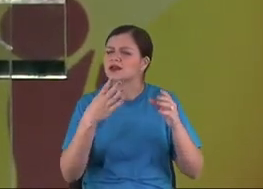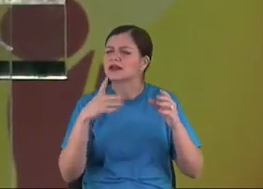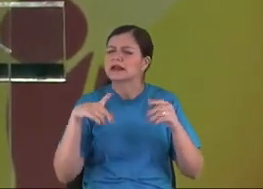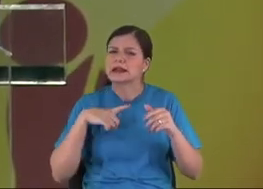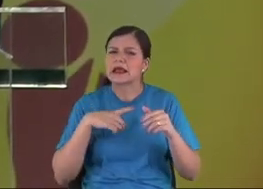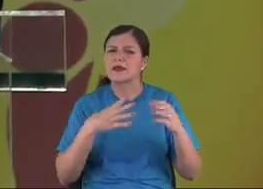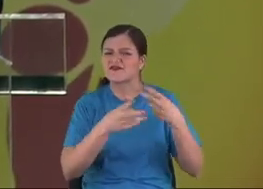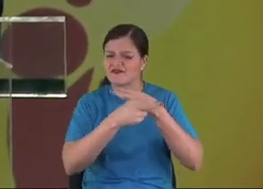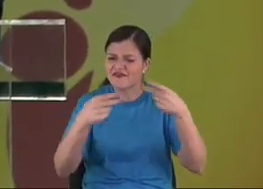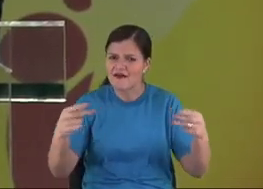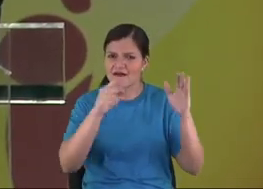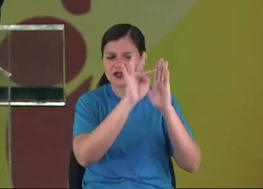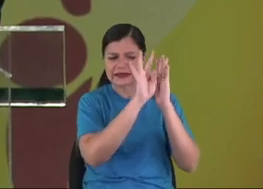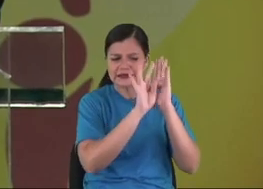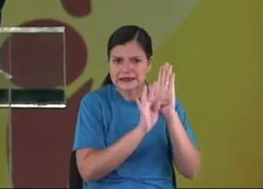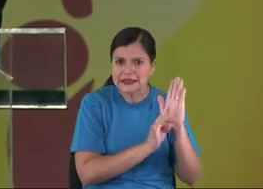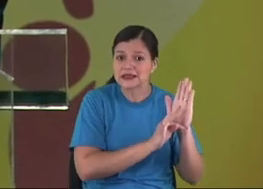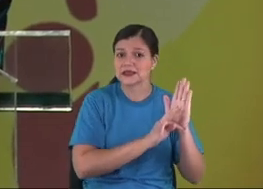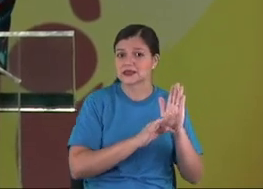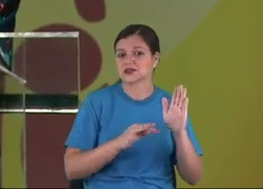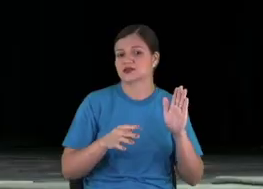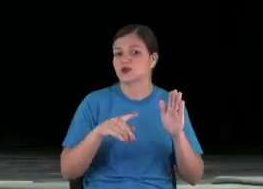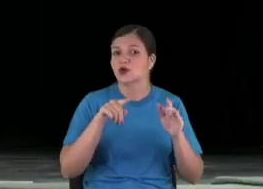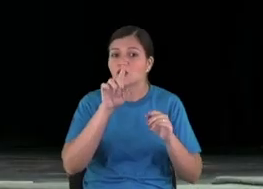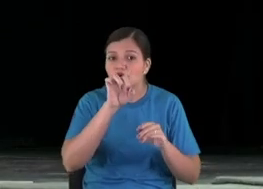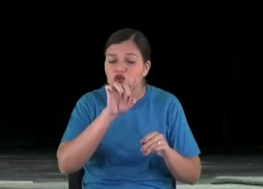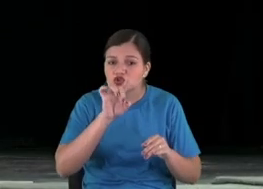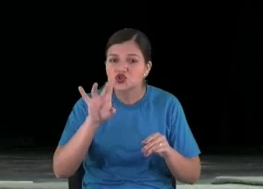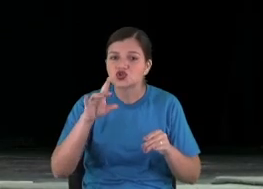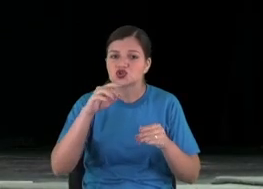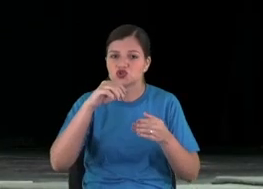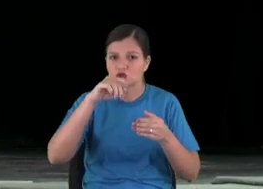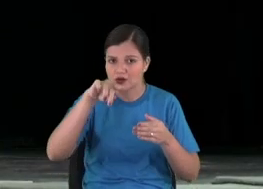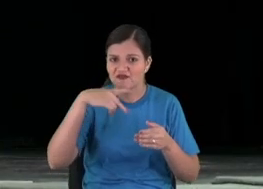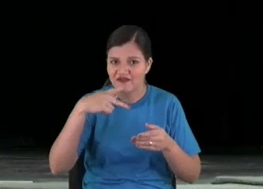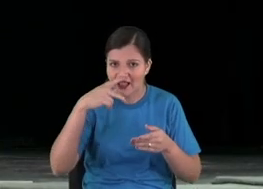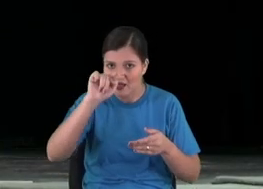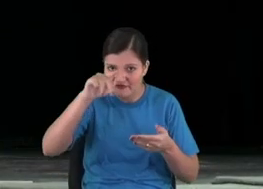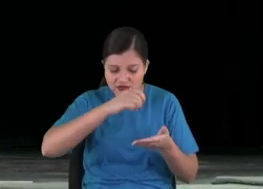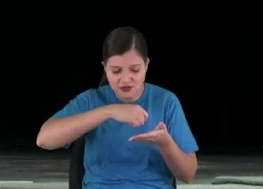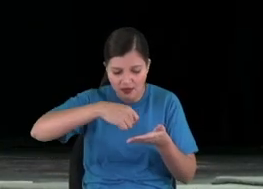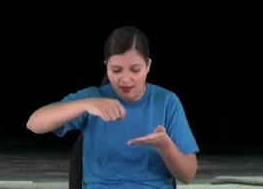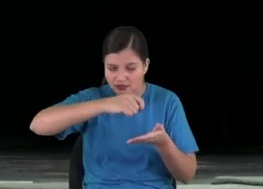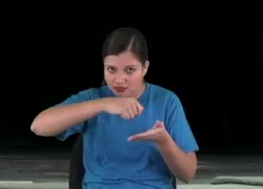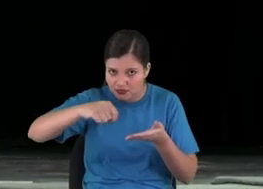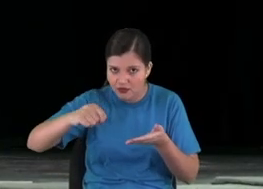ler aqui, não vou abrir a Bíblia para ler esses versículos, eu vou citar os versículos, tá?